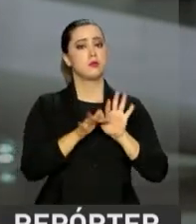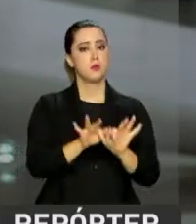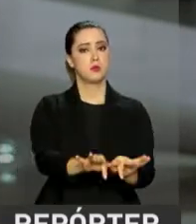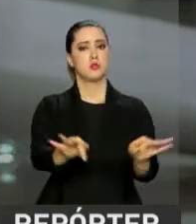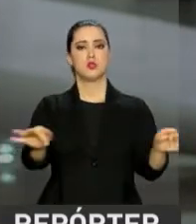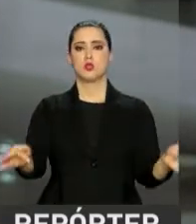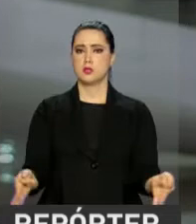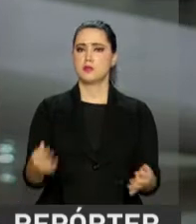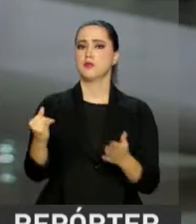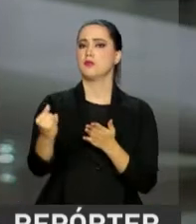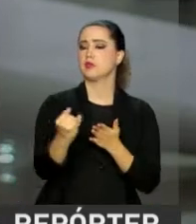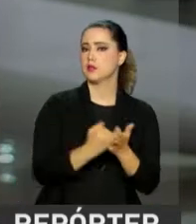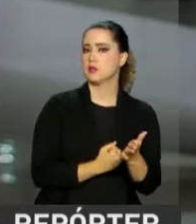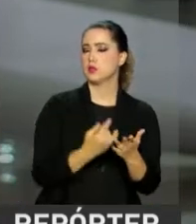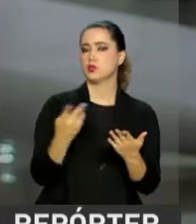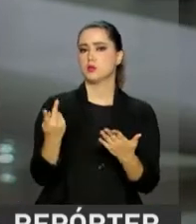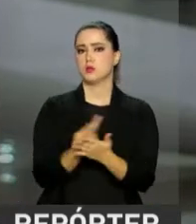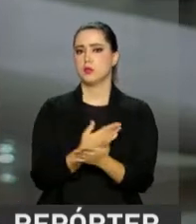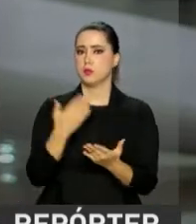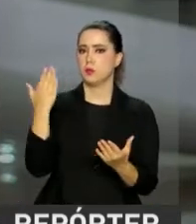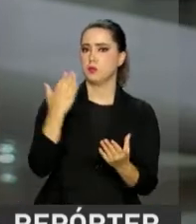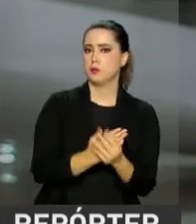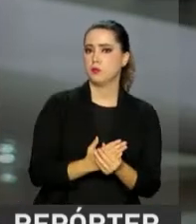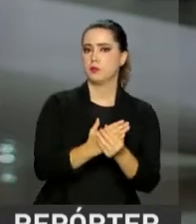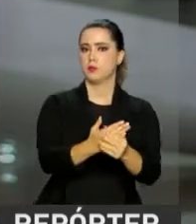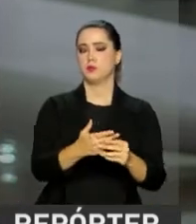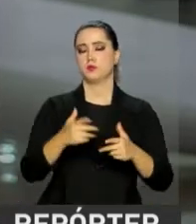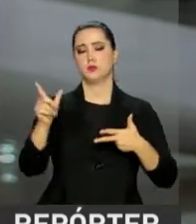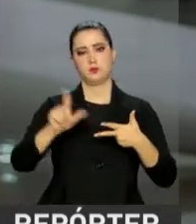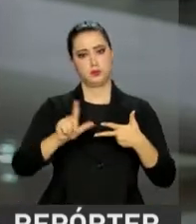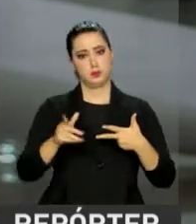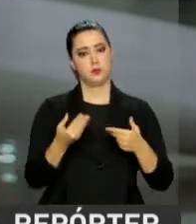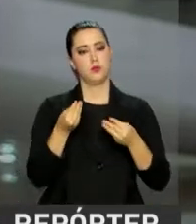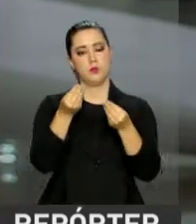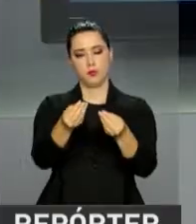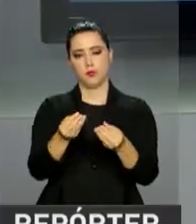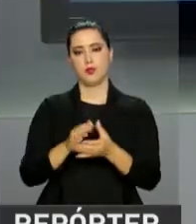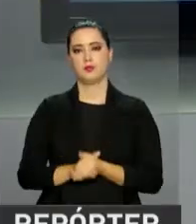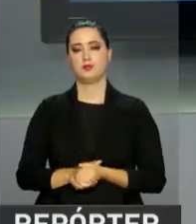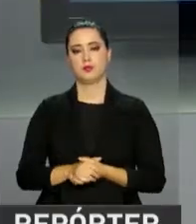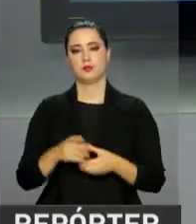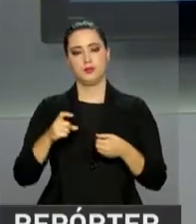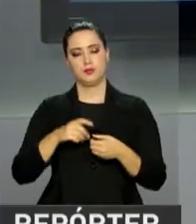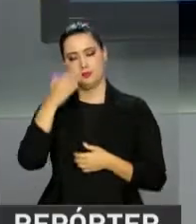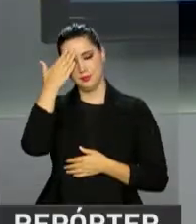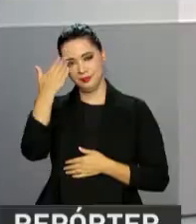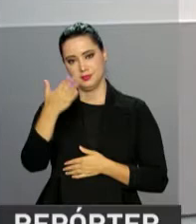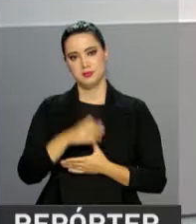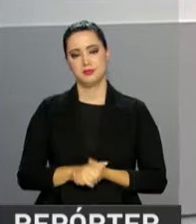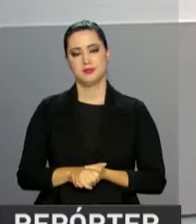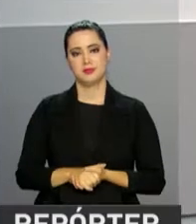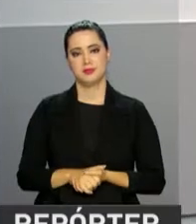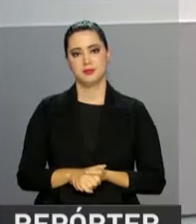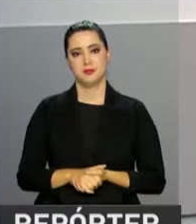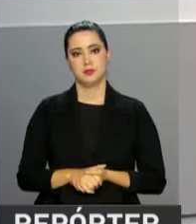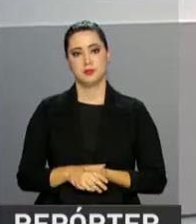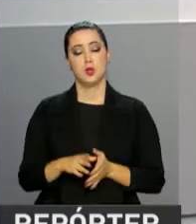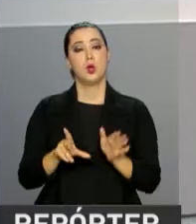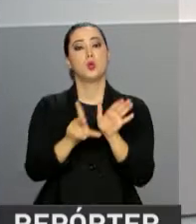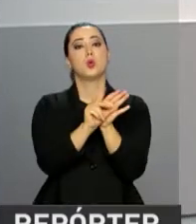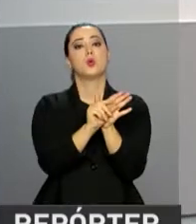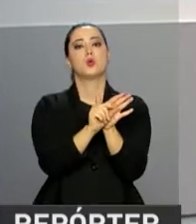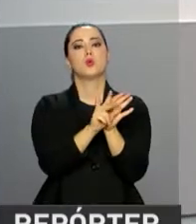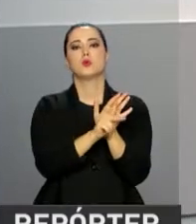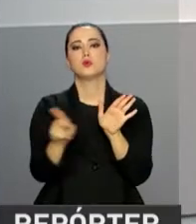tributária que será encaminhado ao poder legislativo você carol obrigada a falar no twitter o presidente